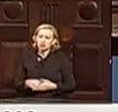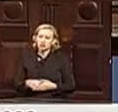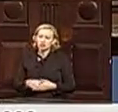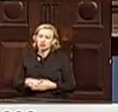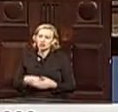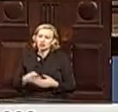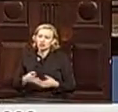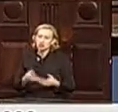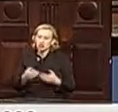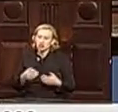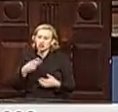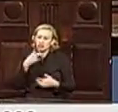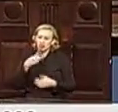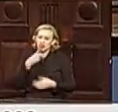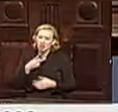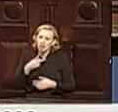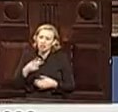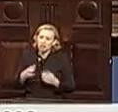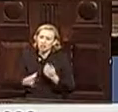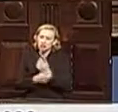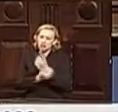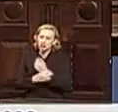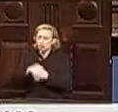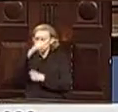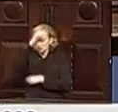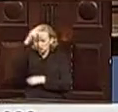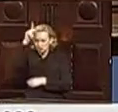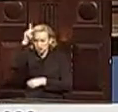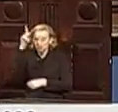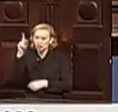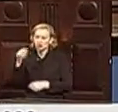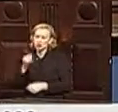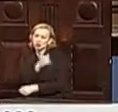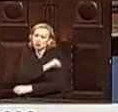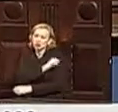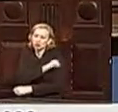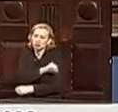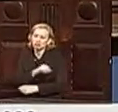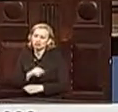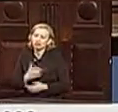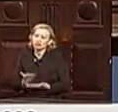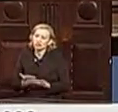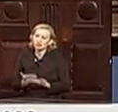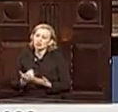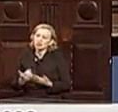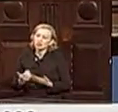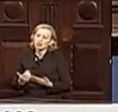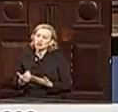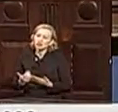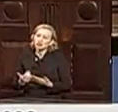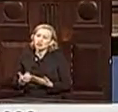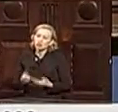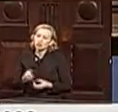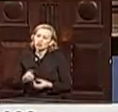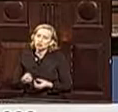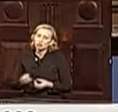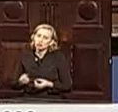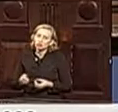de segurança do Rio de Janeiro, que está simplesmente causando um aumento